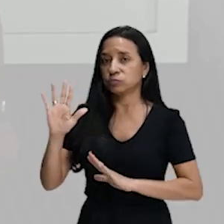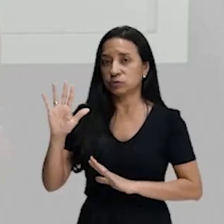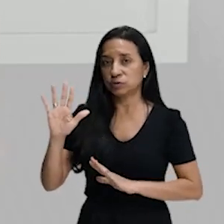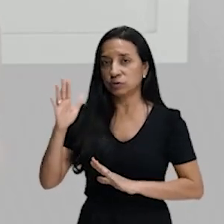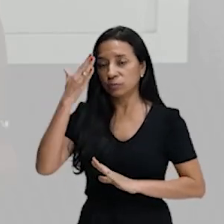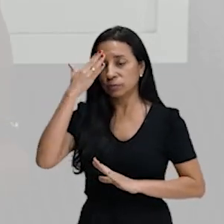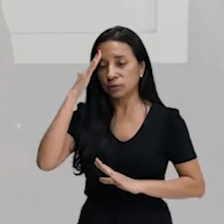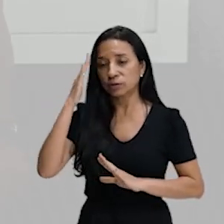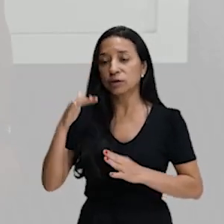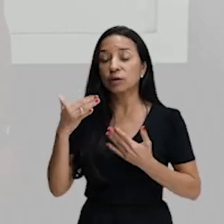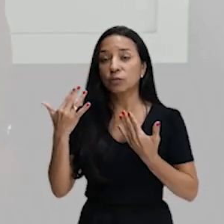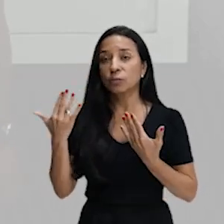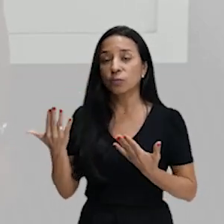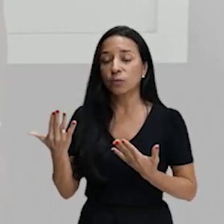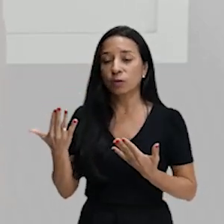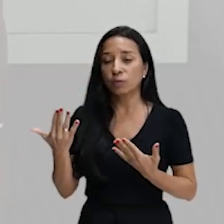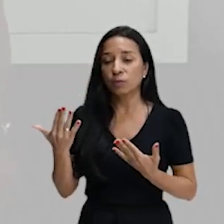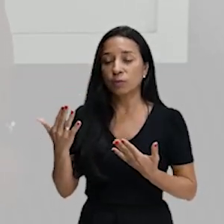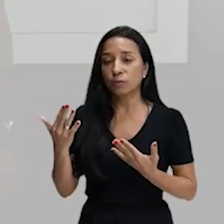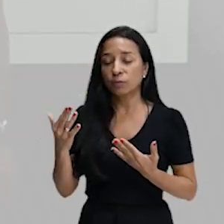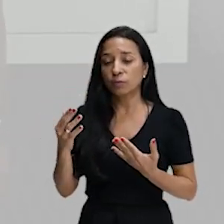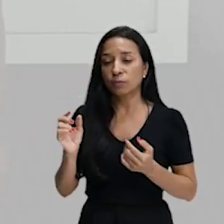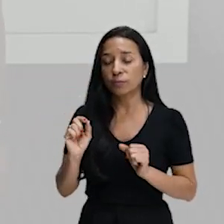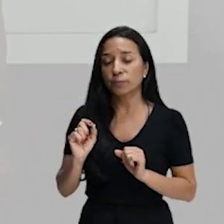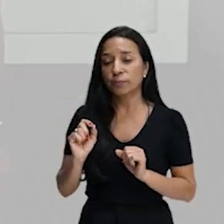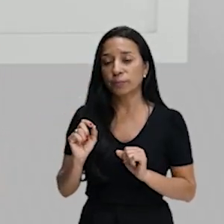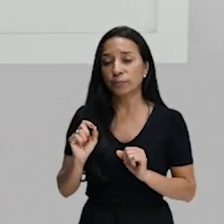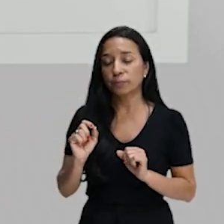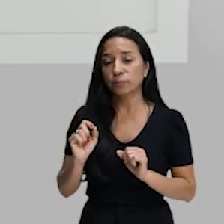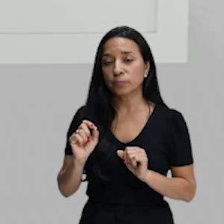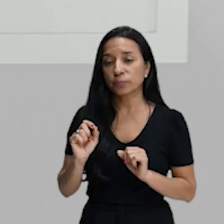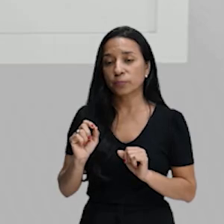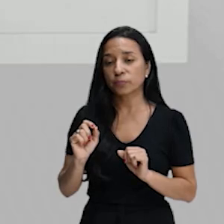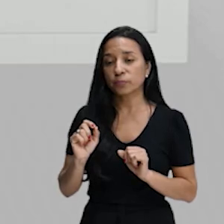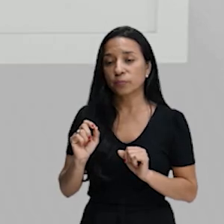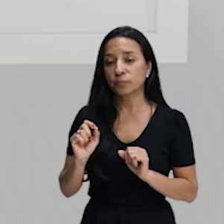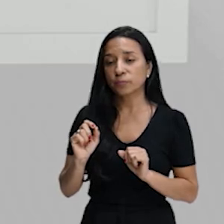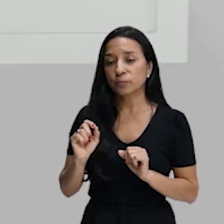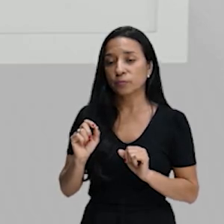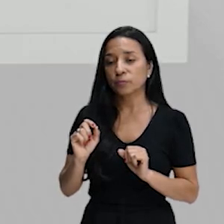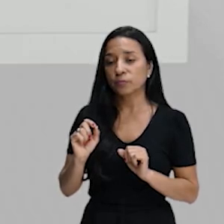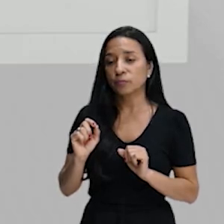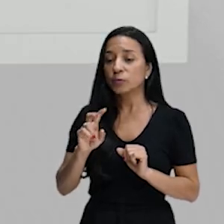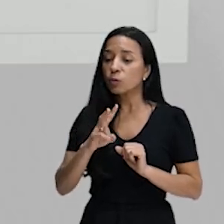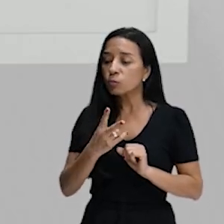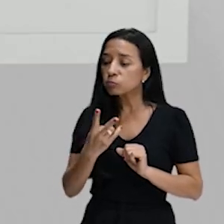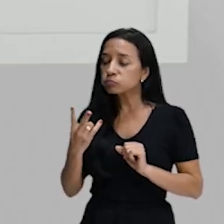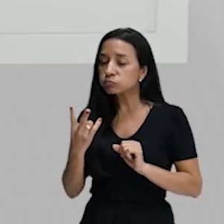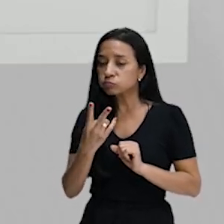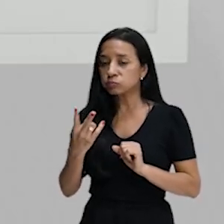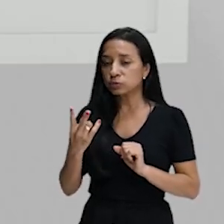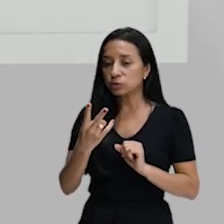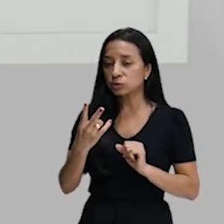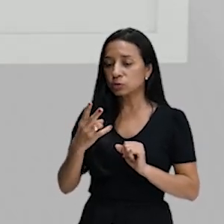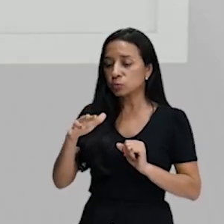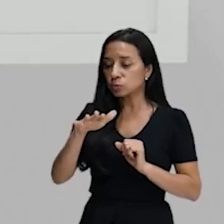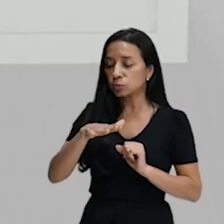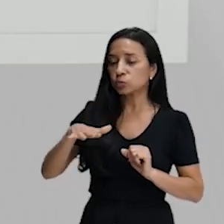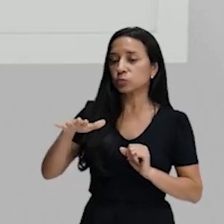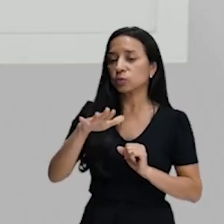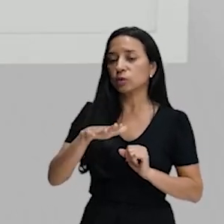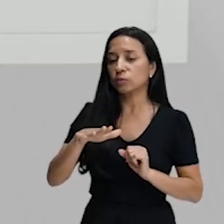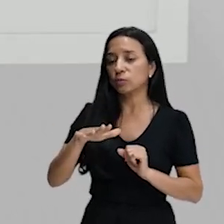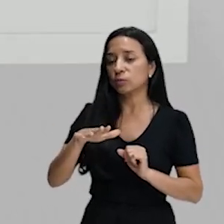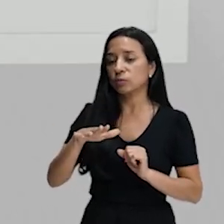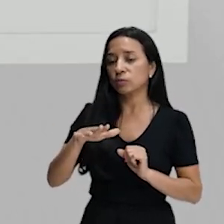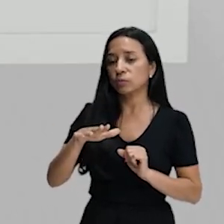entender qual é aí o sentido do campo, né? Então no 1,